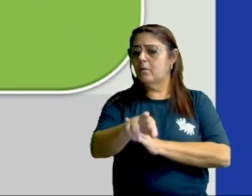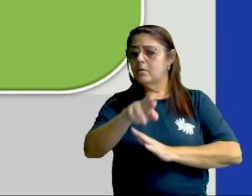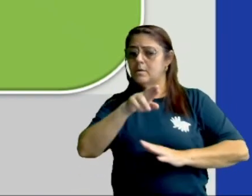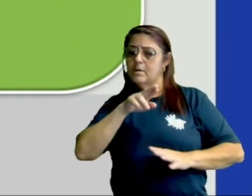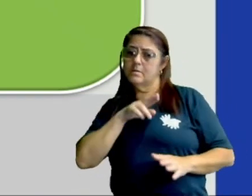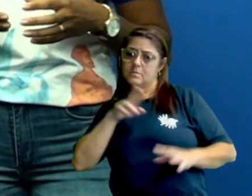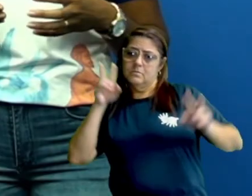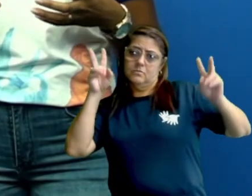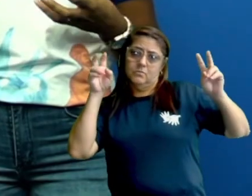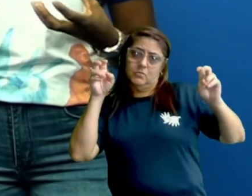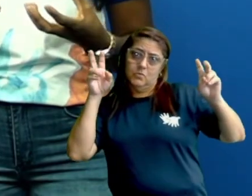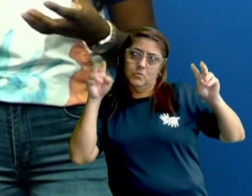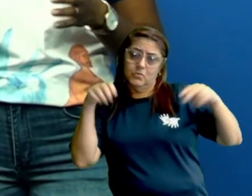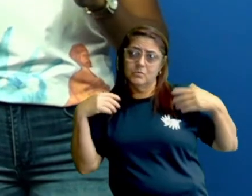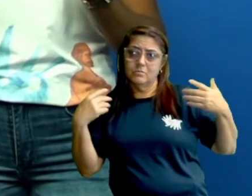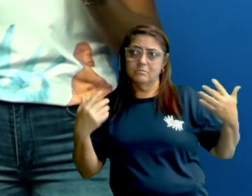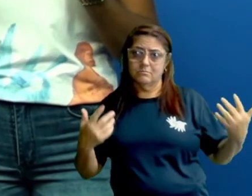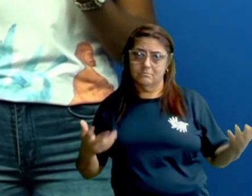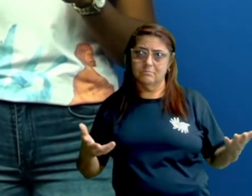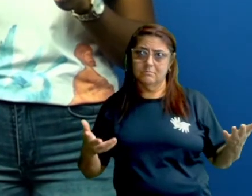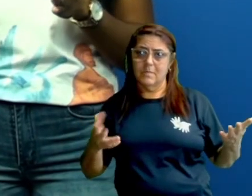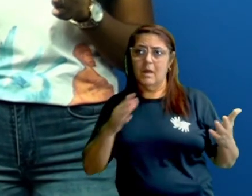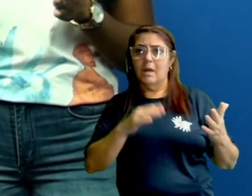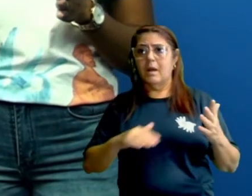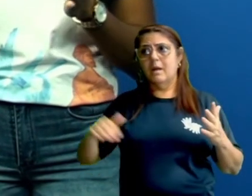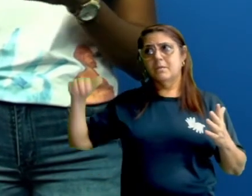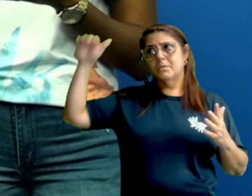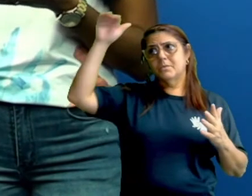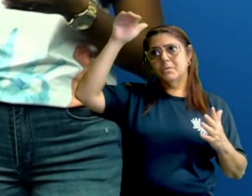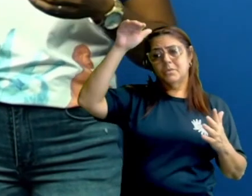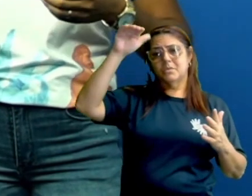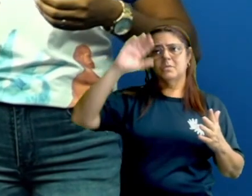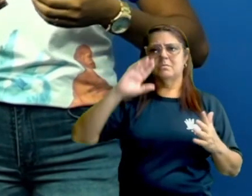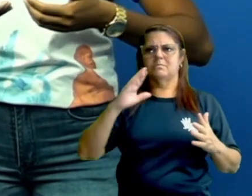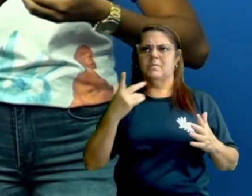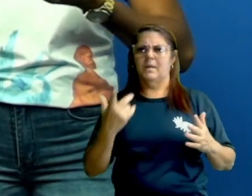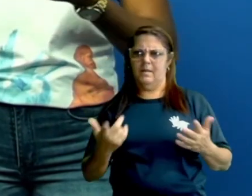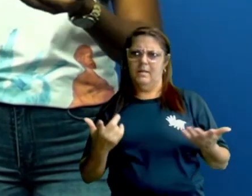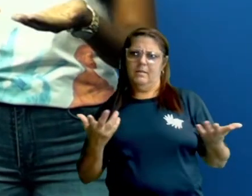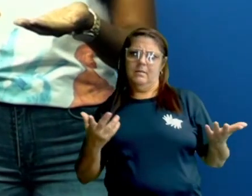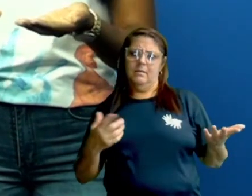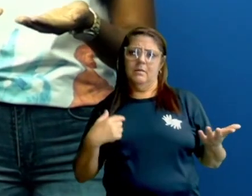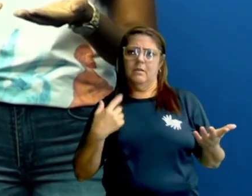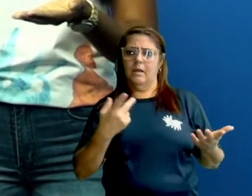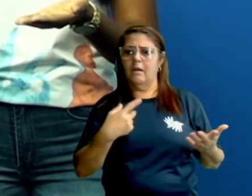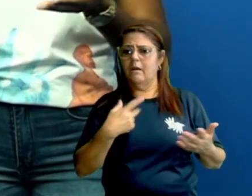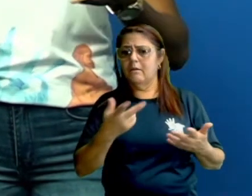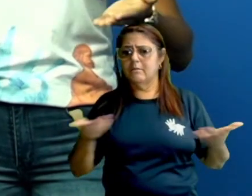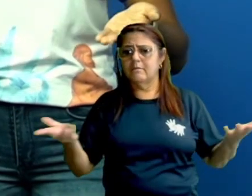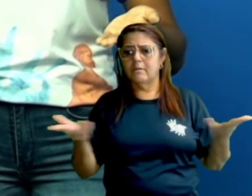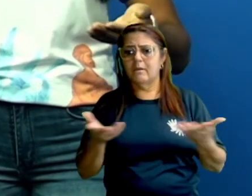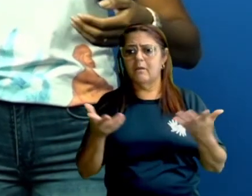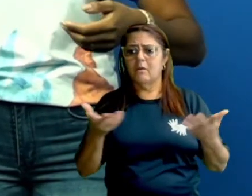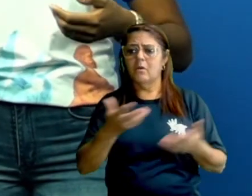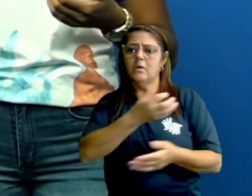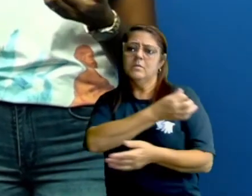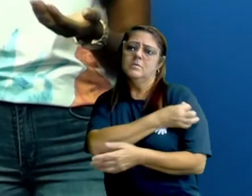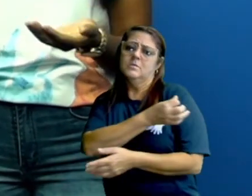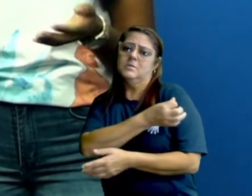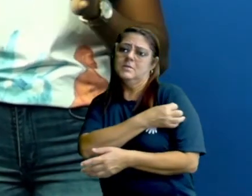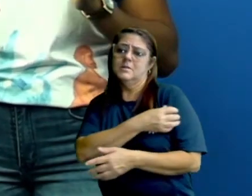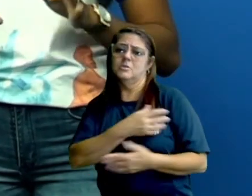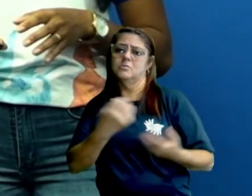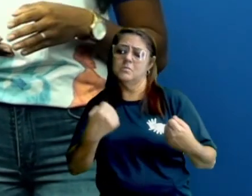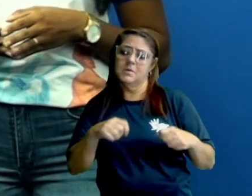do assunto. Então é algo mais o público adulto. Claro que como nós estamos aqui agora no 6º ano, a gente já